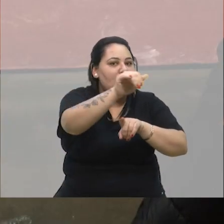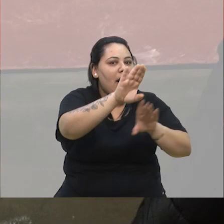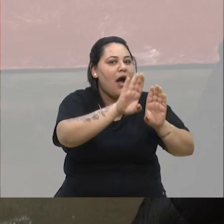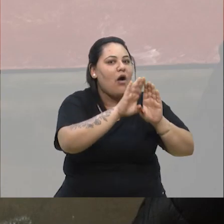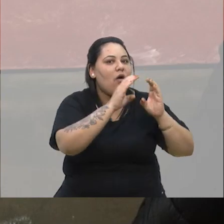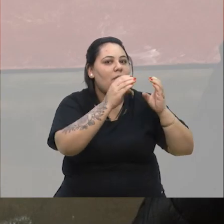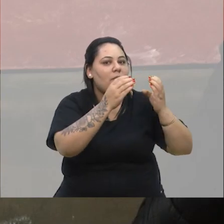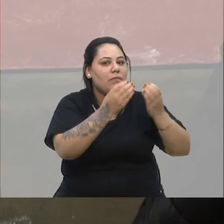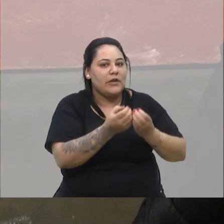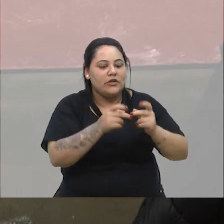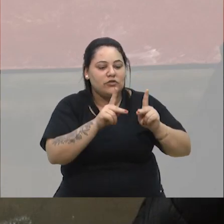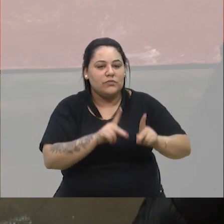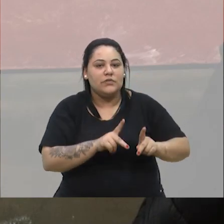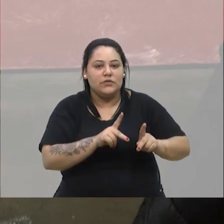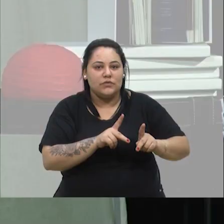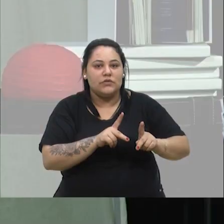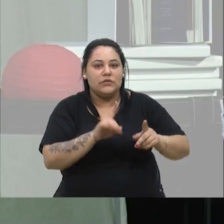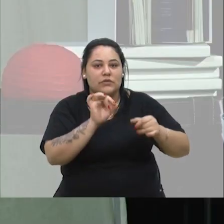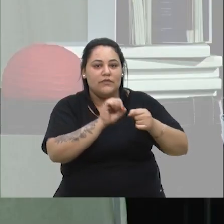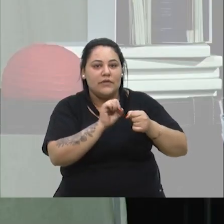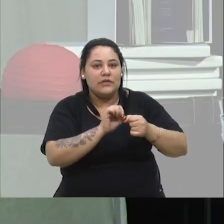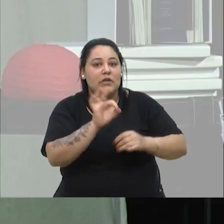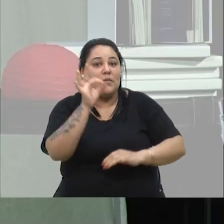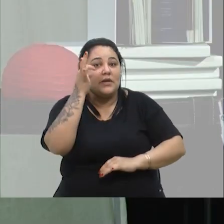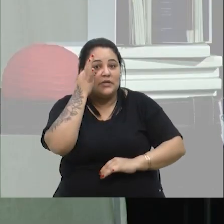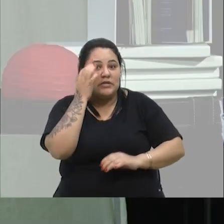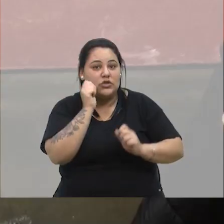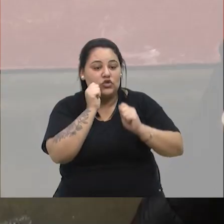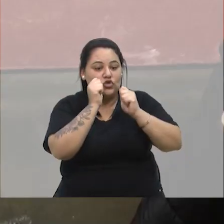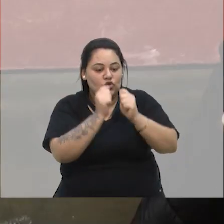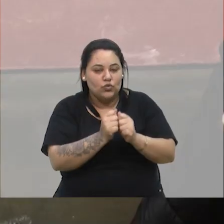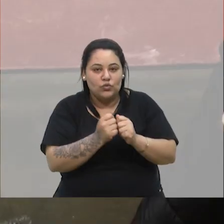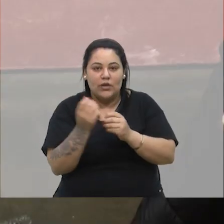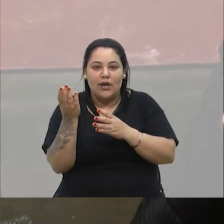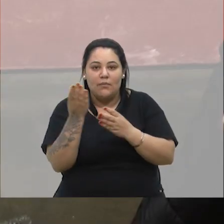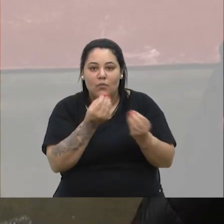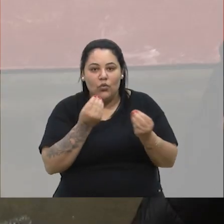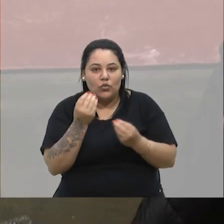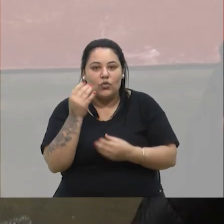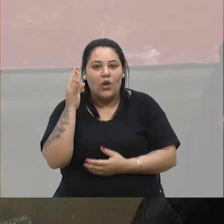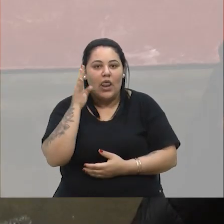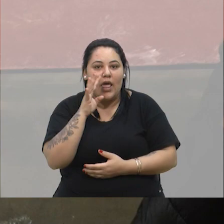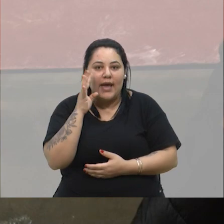comunidade que está acontecendo a feira, que essas pessoas estão aqui conosco, e